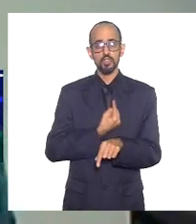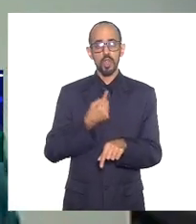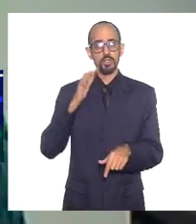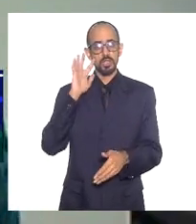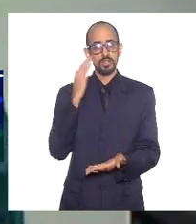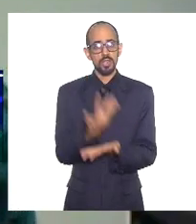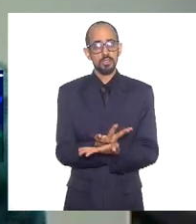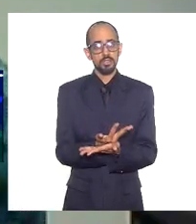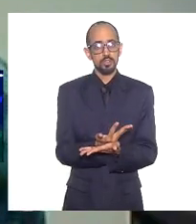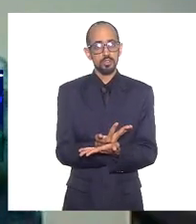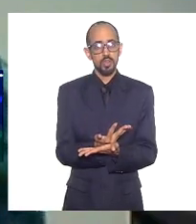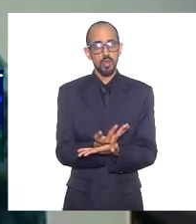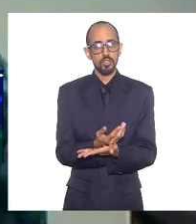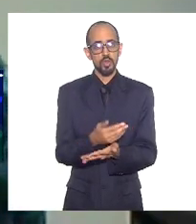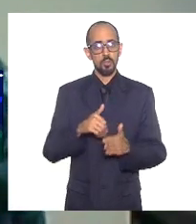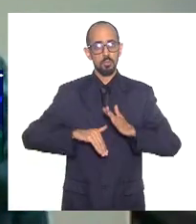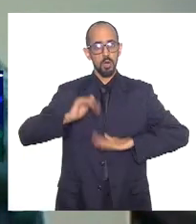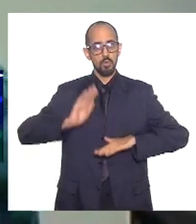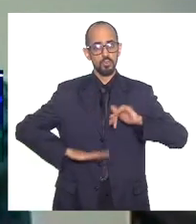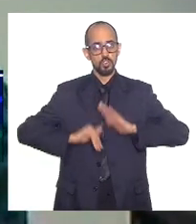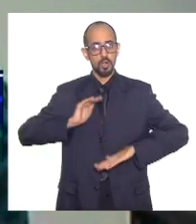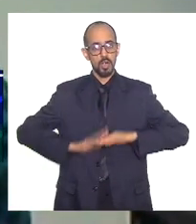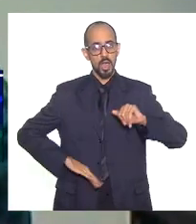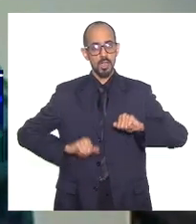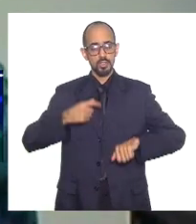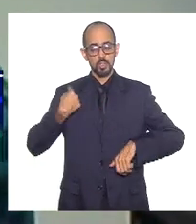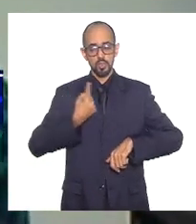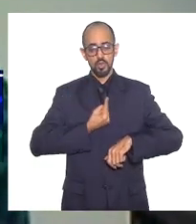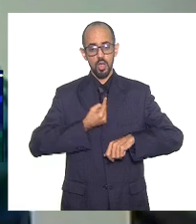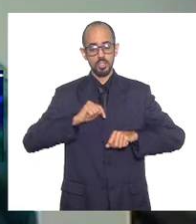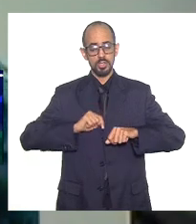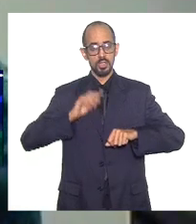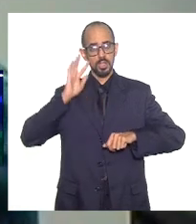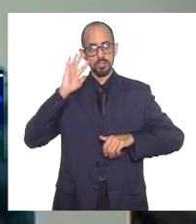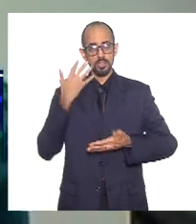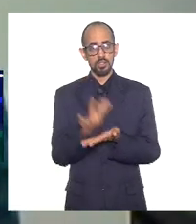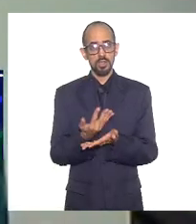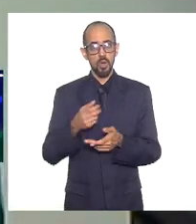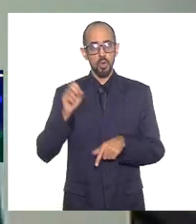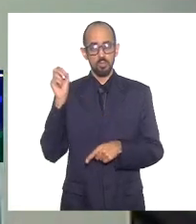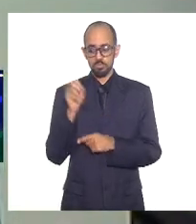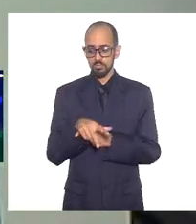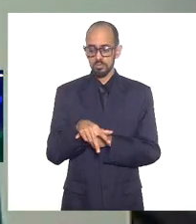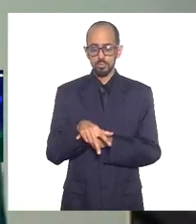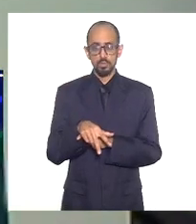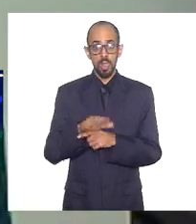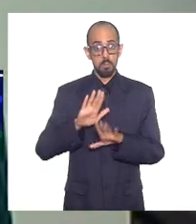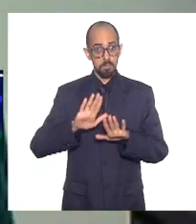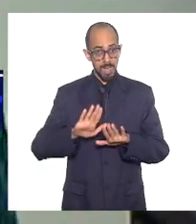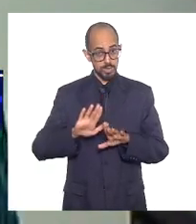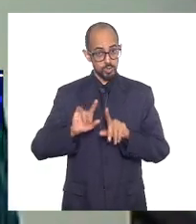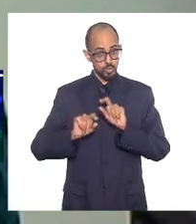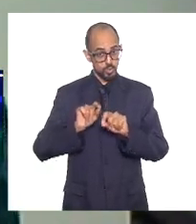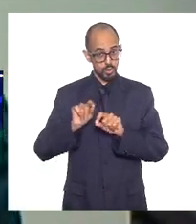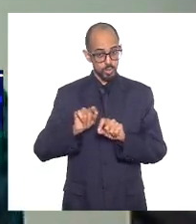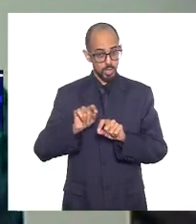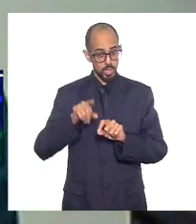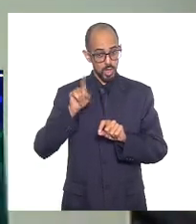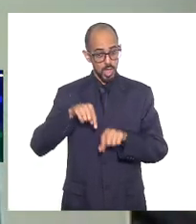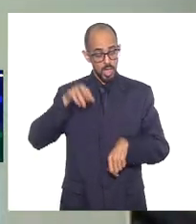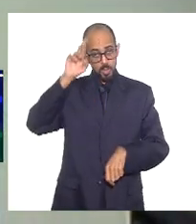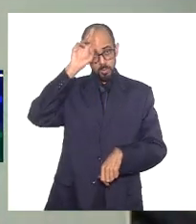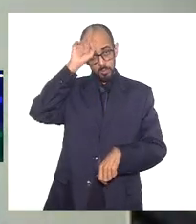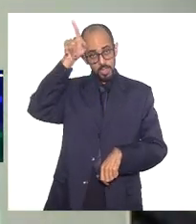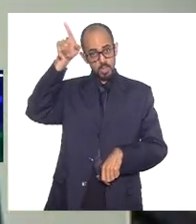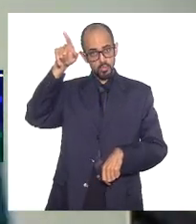decisões enquanto profissionais, das nossas decisões enquanto empregadores, né? Agora, é um